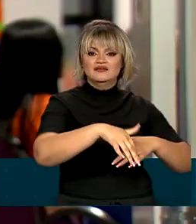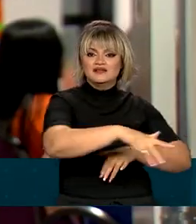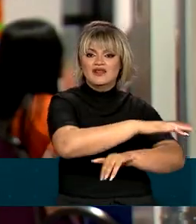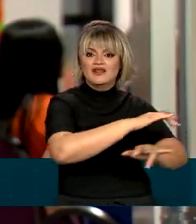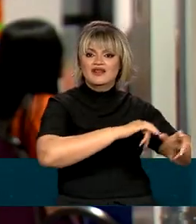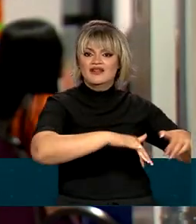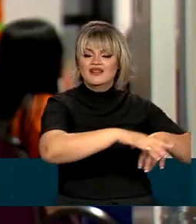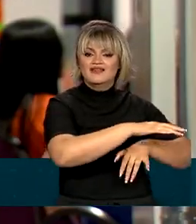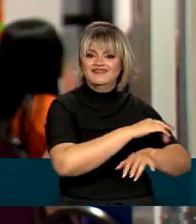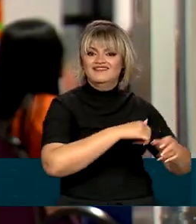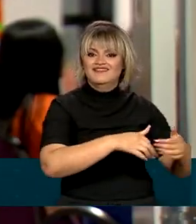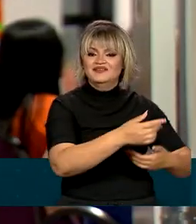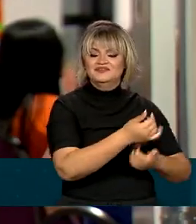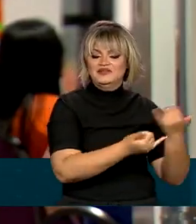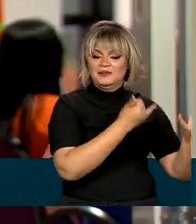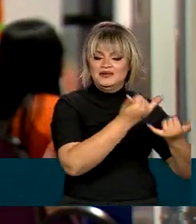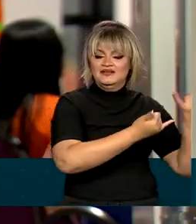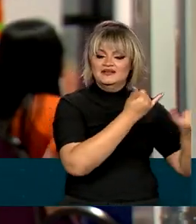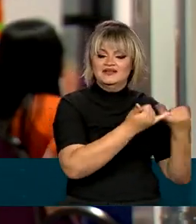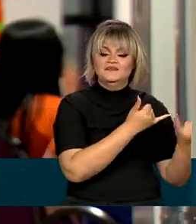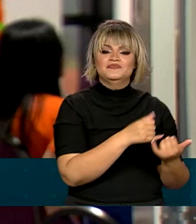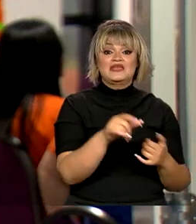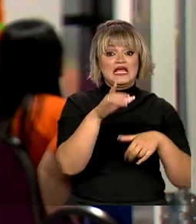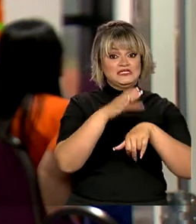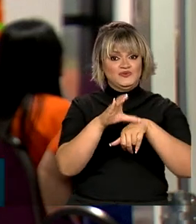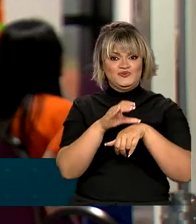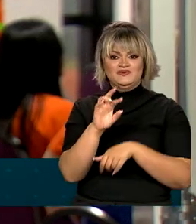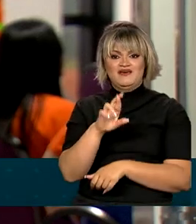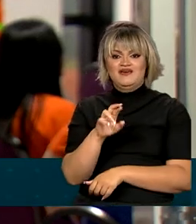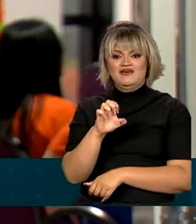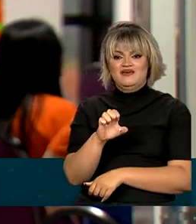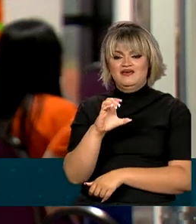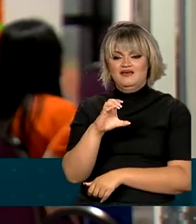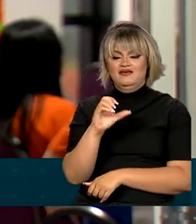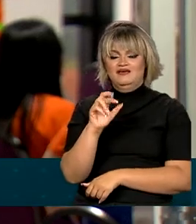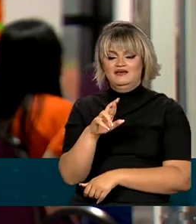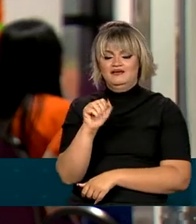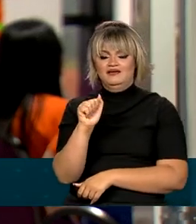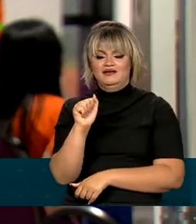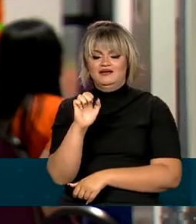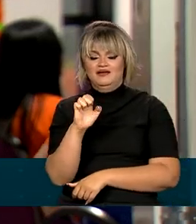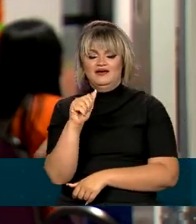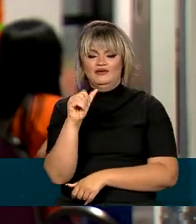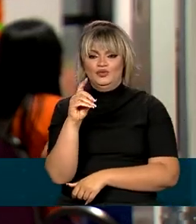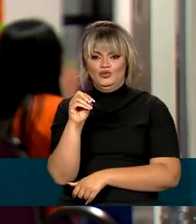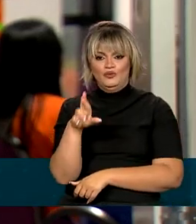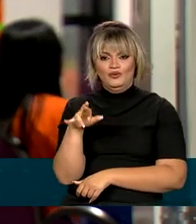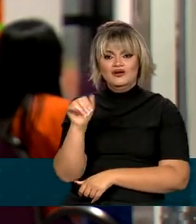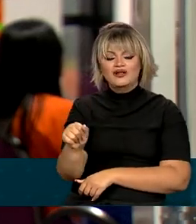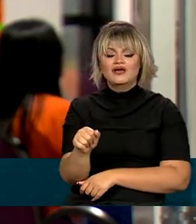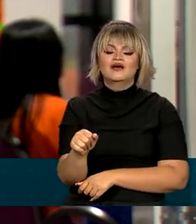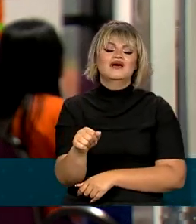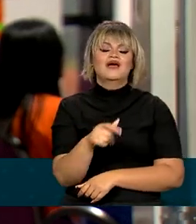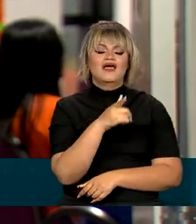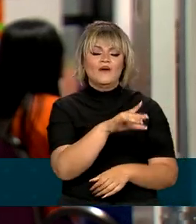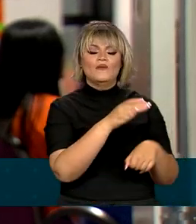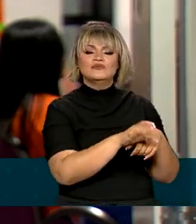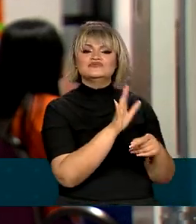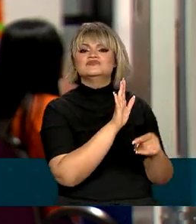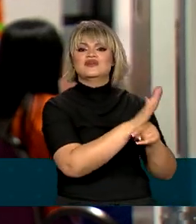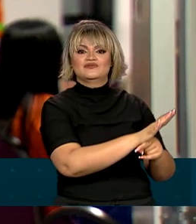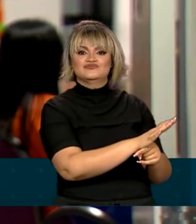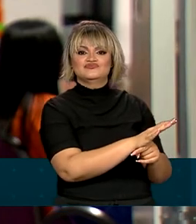curso de Recreadoras é uma das iniciativas do programa Qualifica Mulher, do Ministério da Mulher, da Família e dos Direitos Humanos.